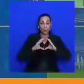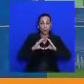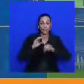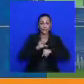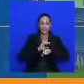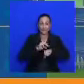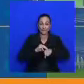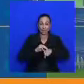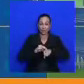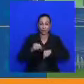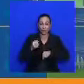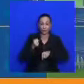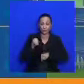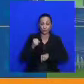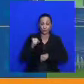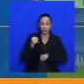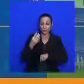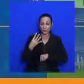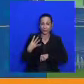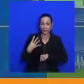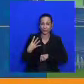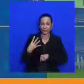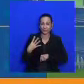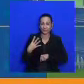84. Marrom, 84.